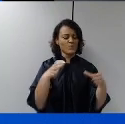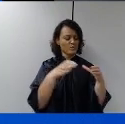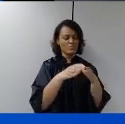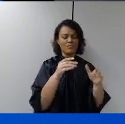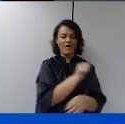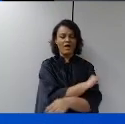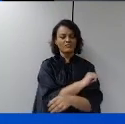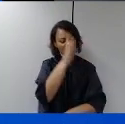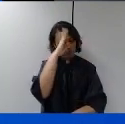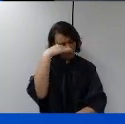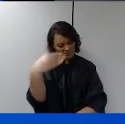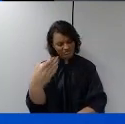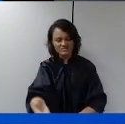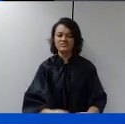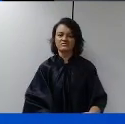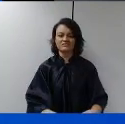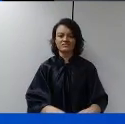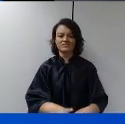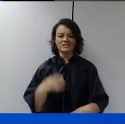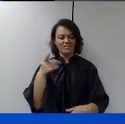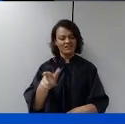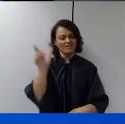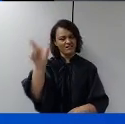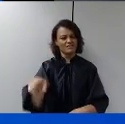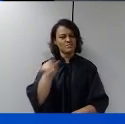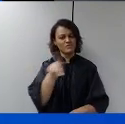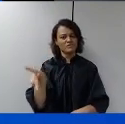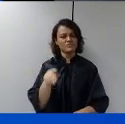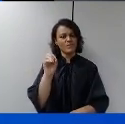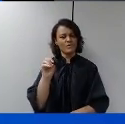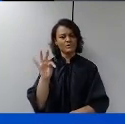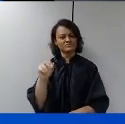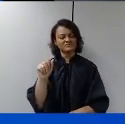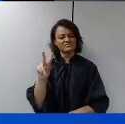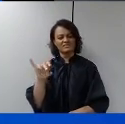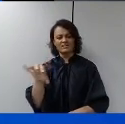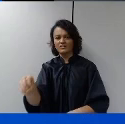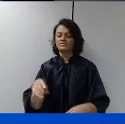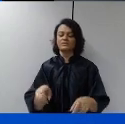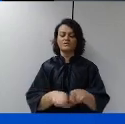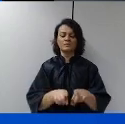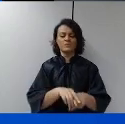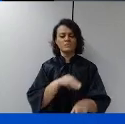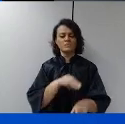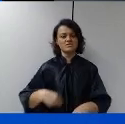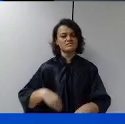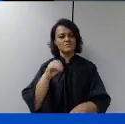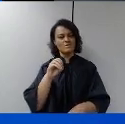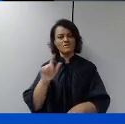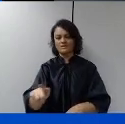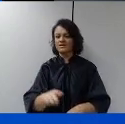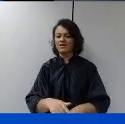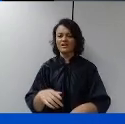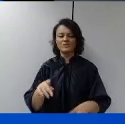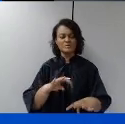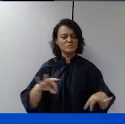de 30 anos. Professor Otávio Lobo, como disse o ministro Og, era uma unanimidade em Pernambuco.